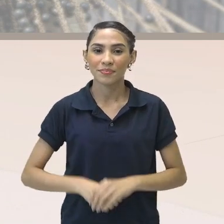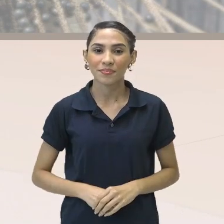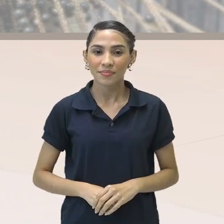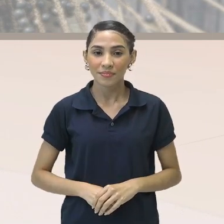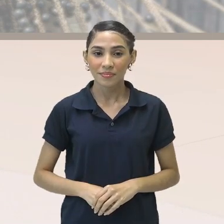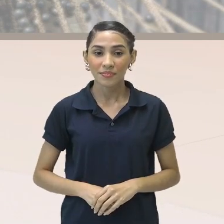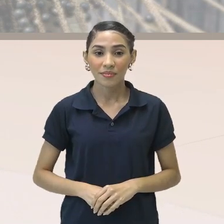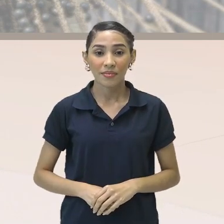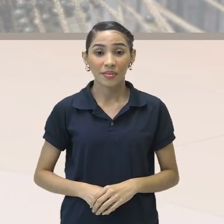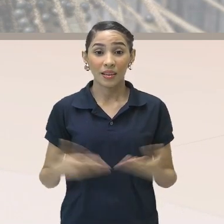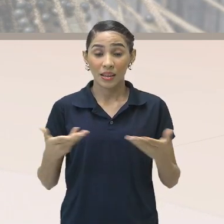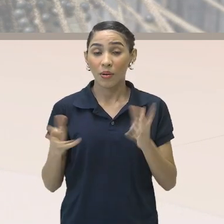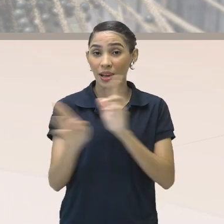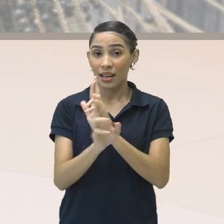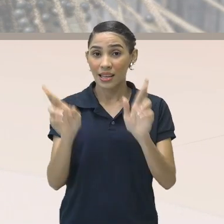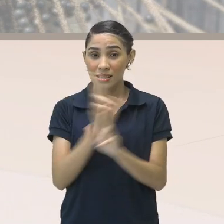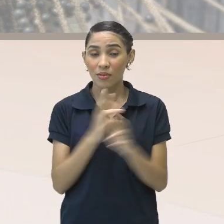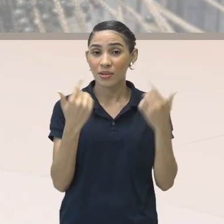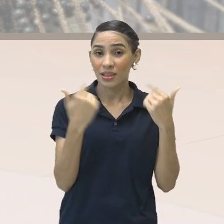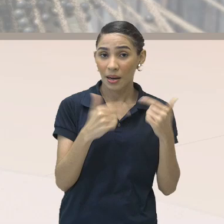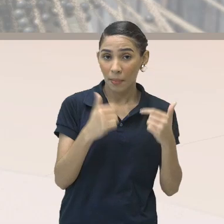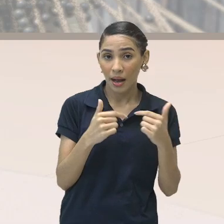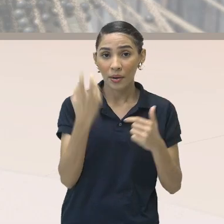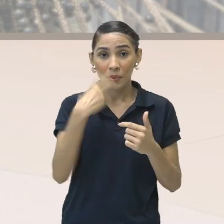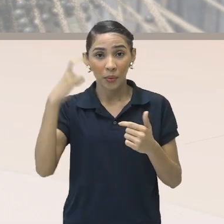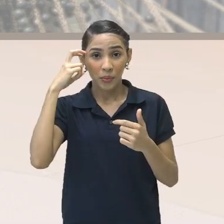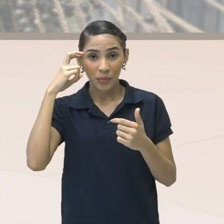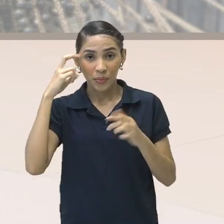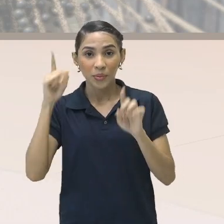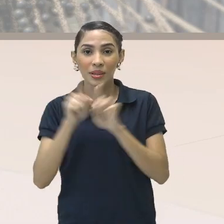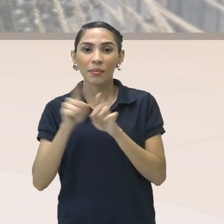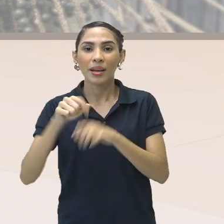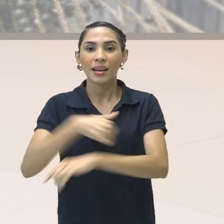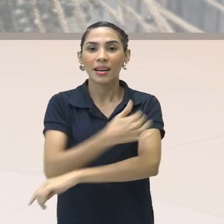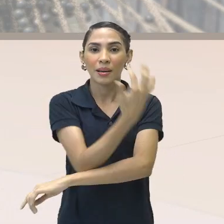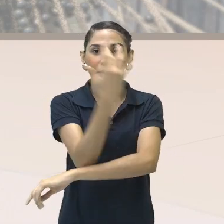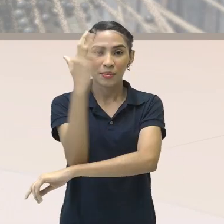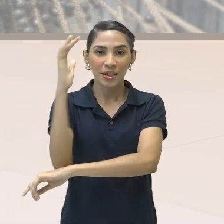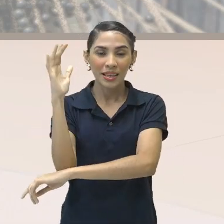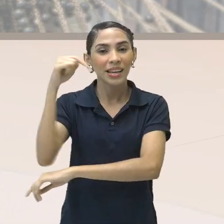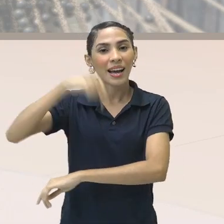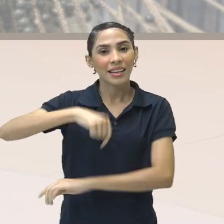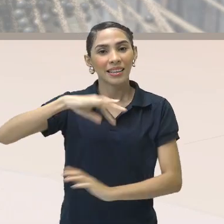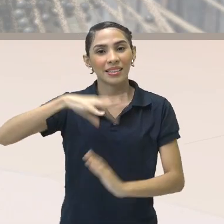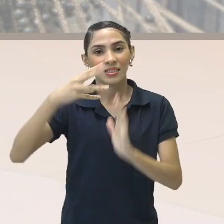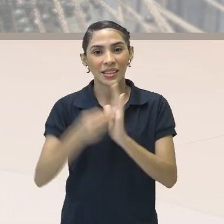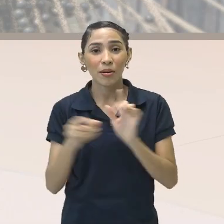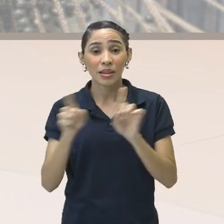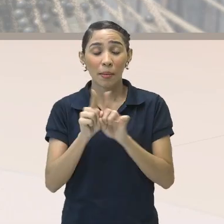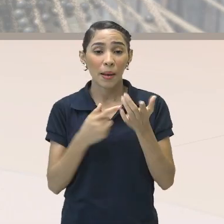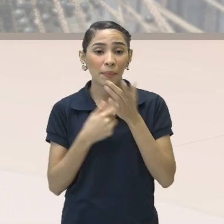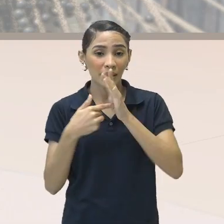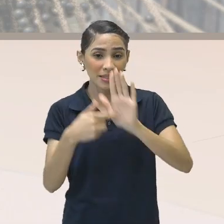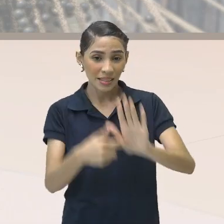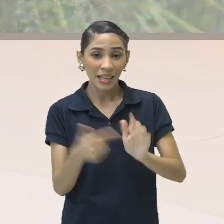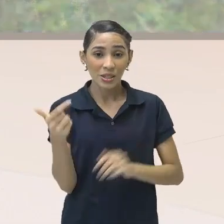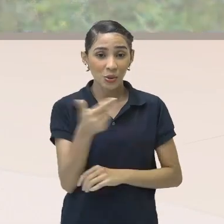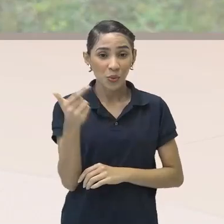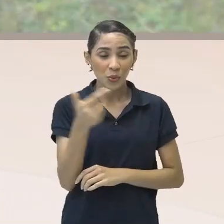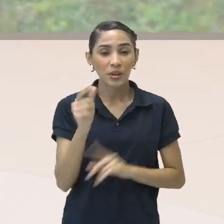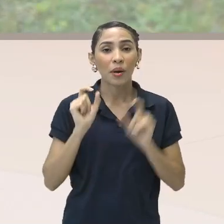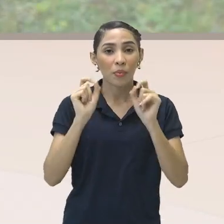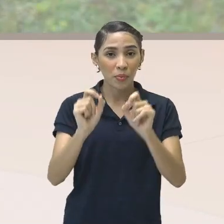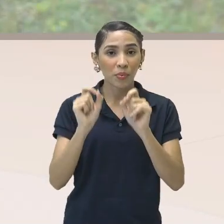pergunta? Vamos fazendo a relação entre trabalho, cultura e meio ambiente aqui na região amazônica. Vamos mostrar a segunda parte agora